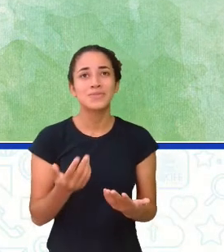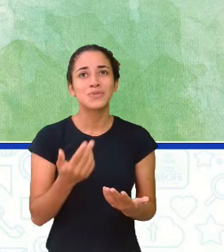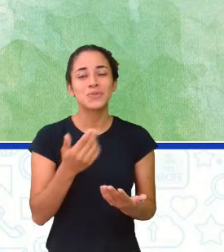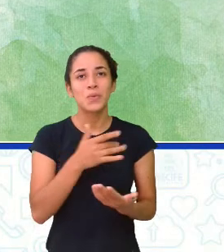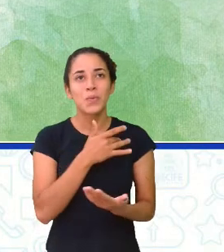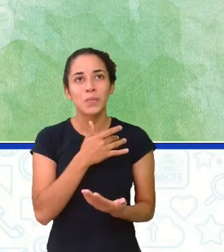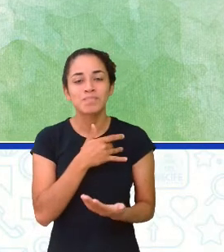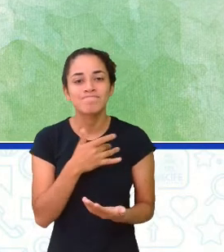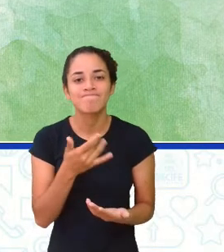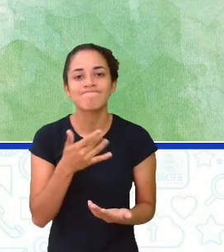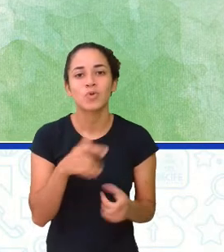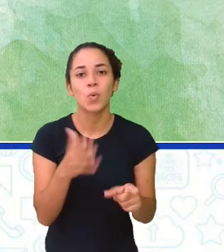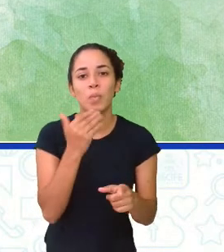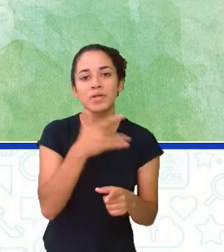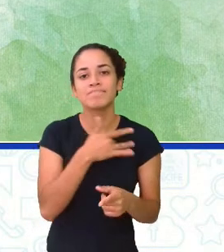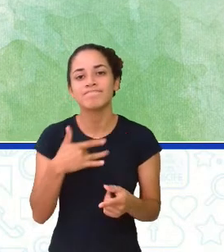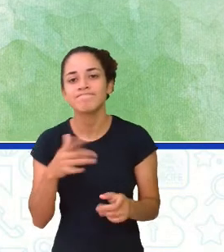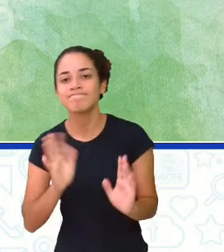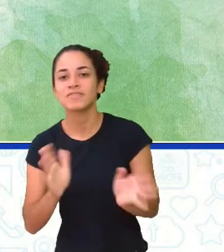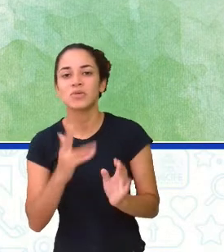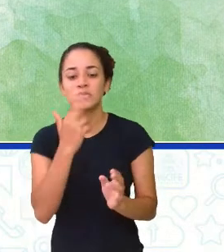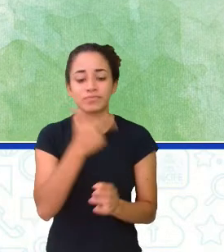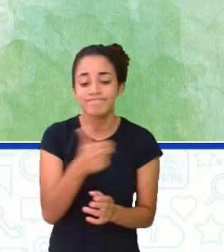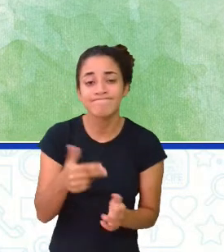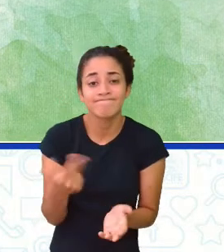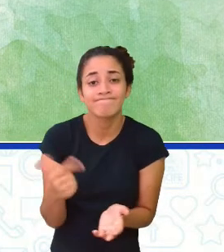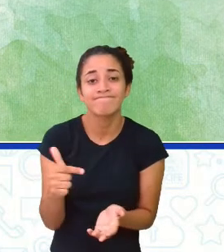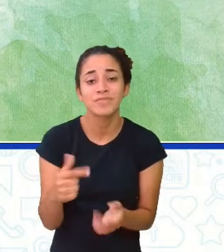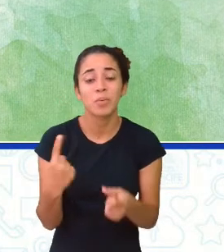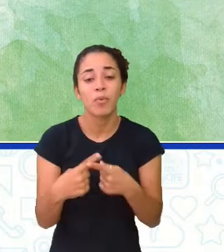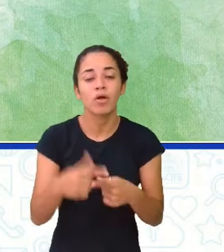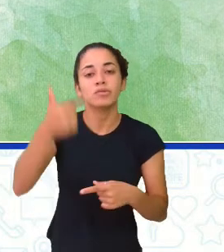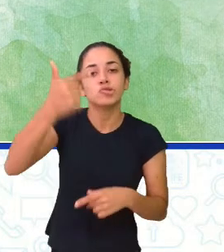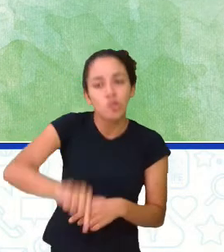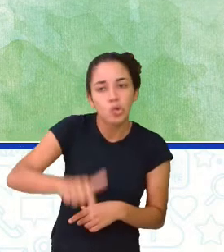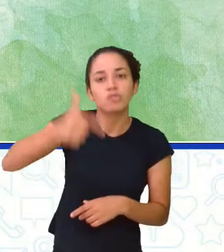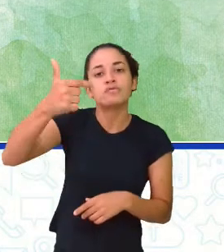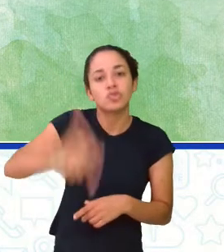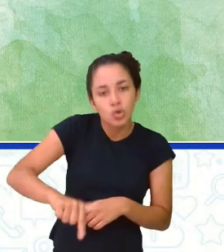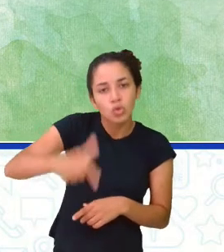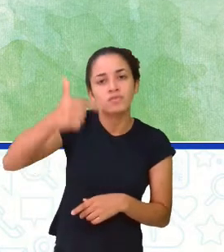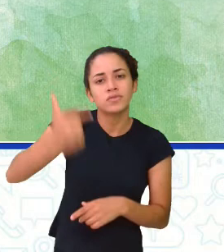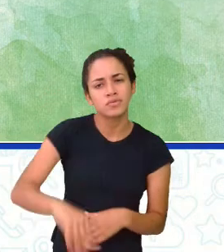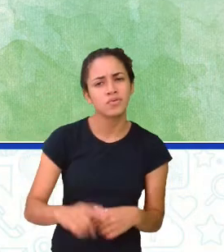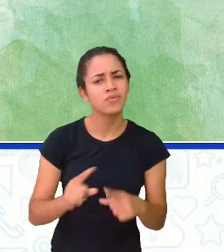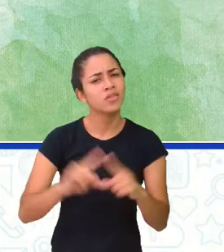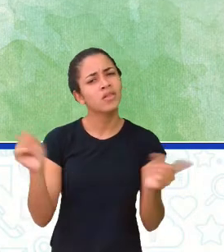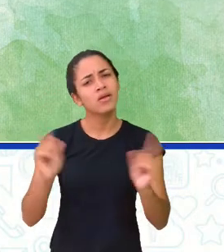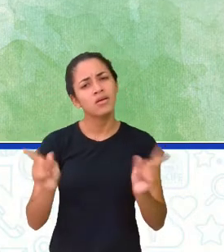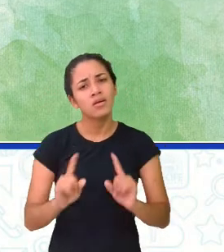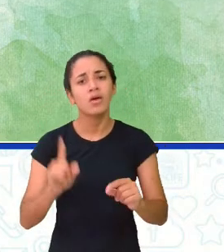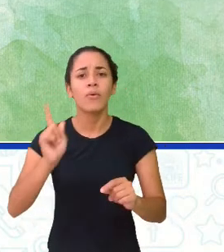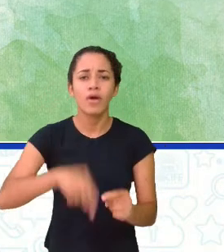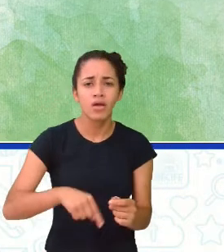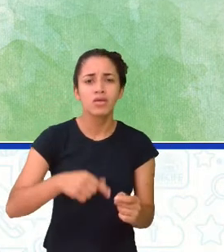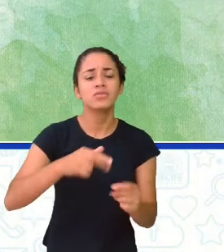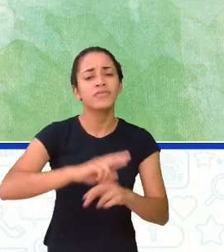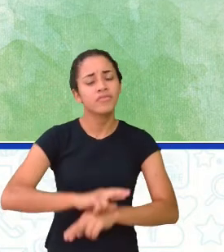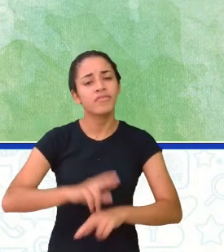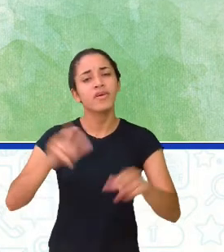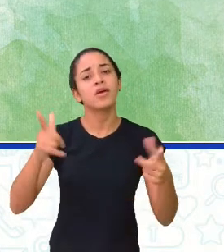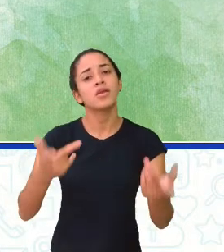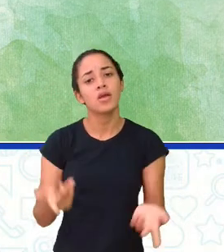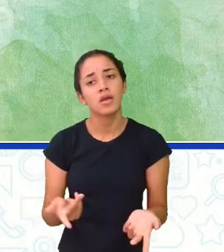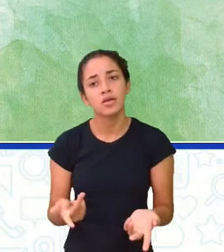alimentação variada, porque está repetindo, né? Repetindo o que, professor? É diferente, olha, uma foi macarrão, a outra é